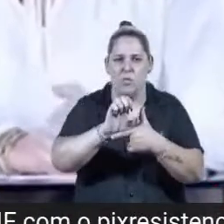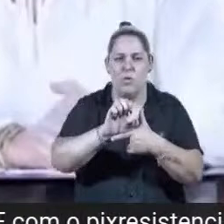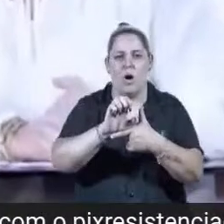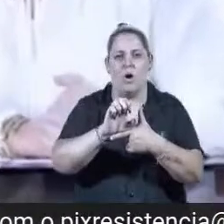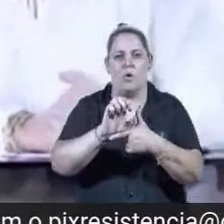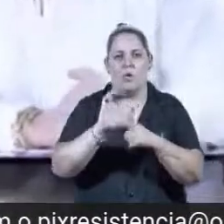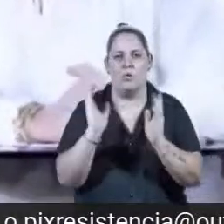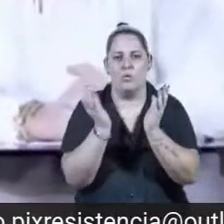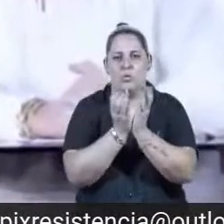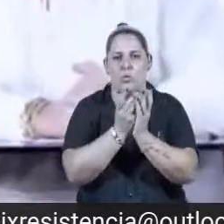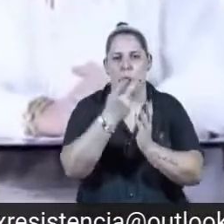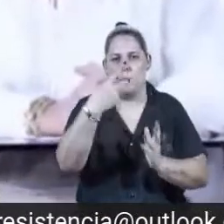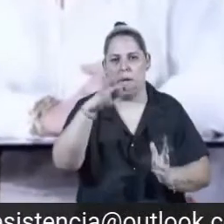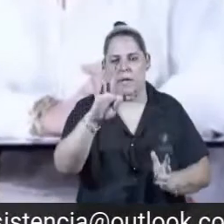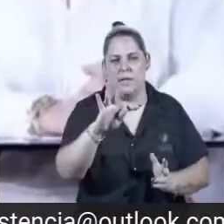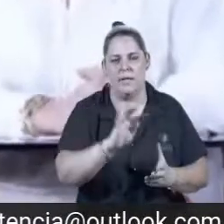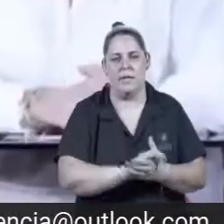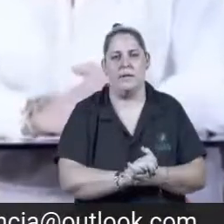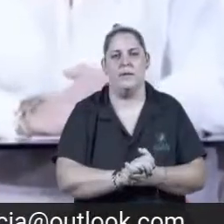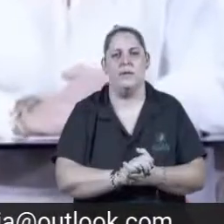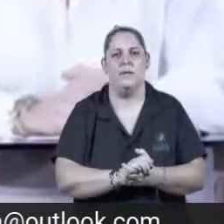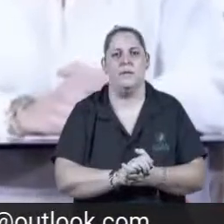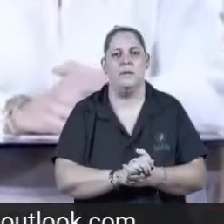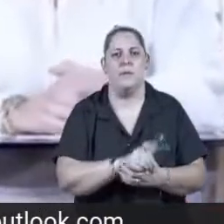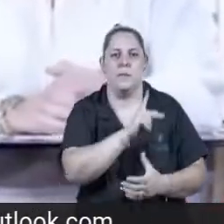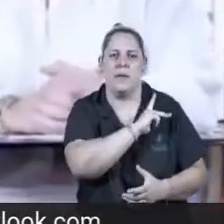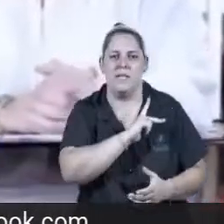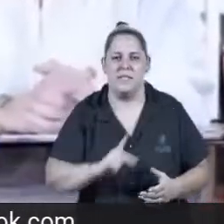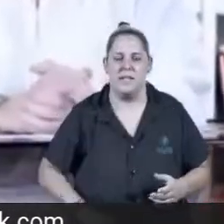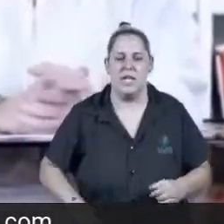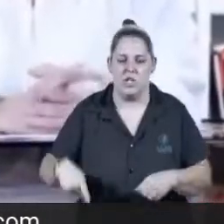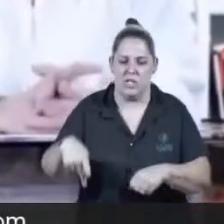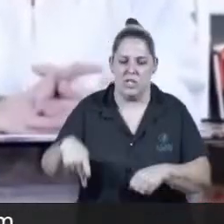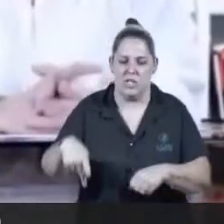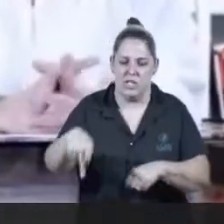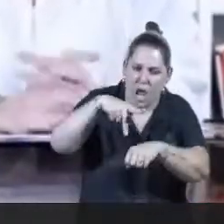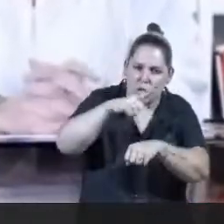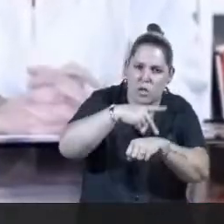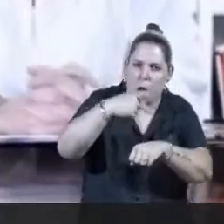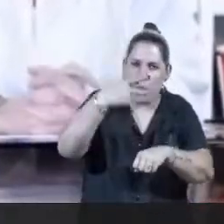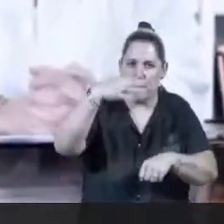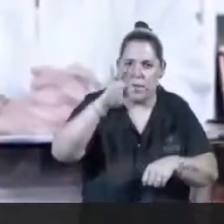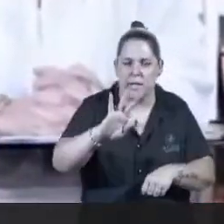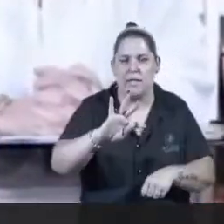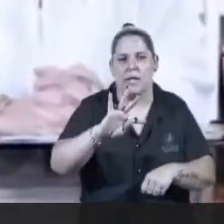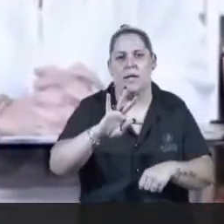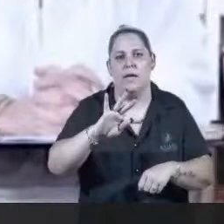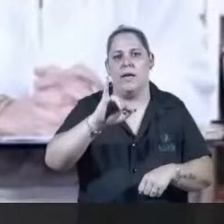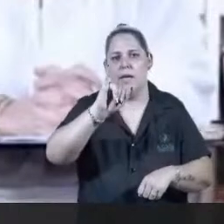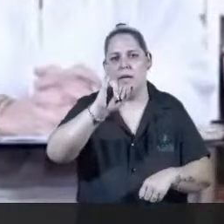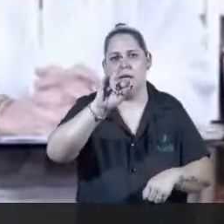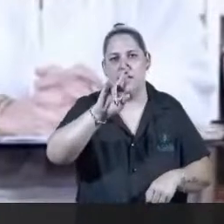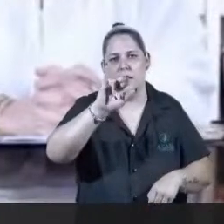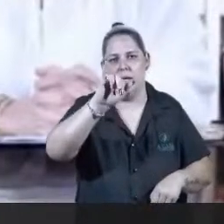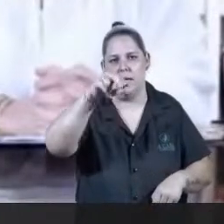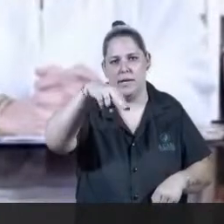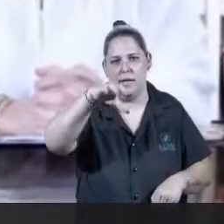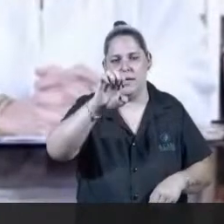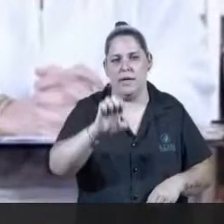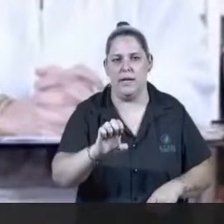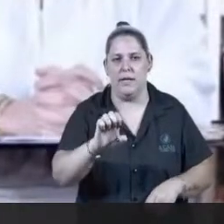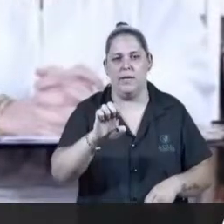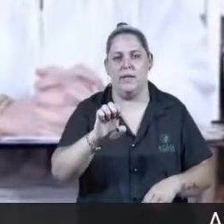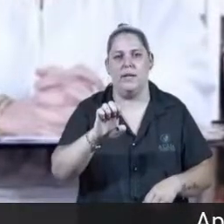querida companheira Gleisi Hoffmann, presidente nacional do PT, companheira Irine, deputada estadual do Partido